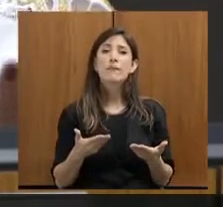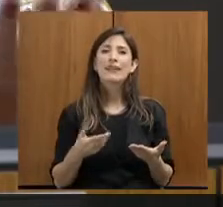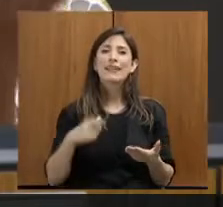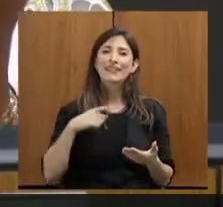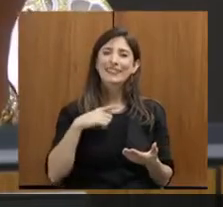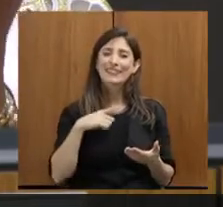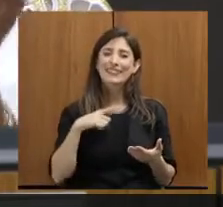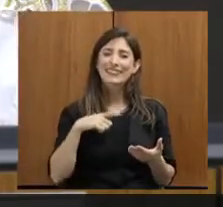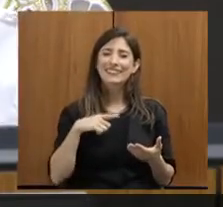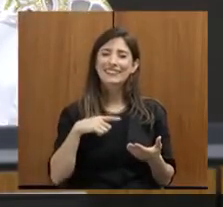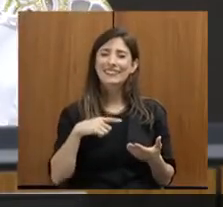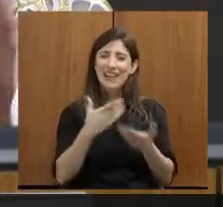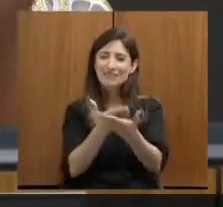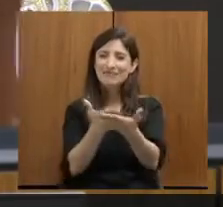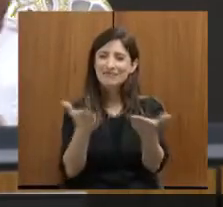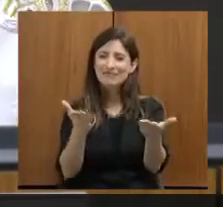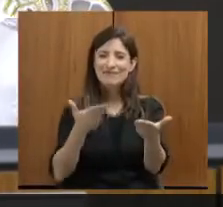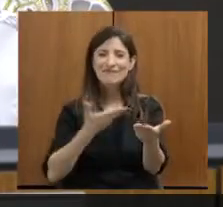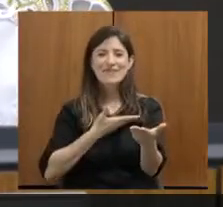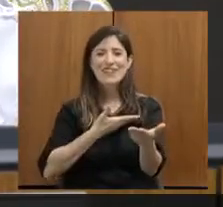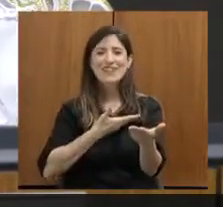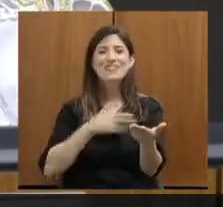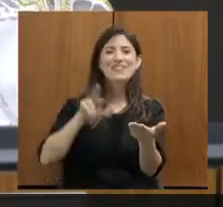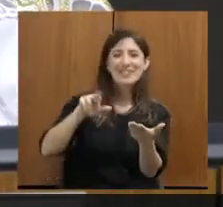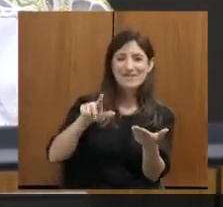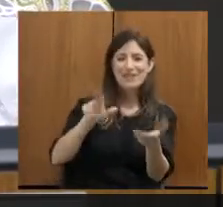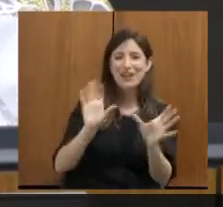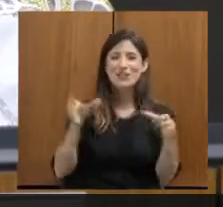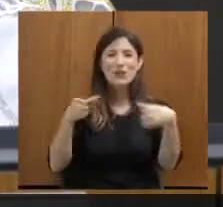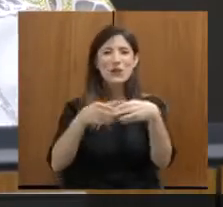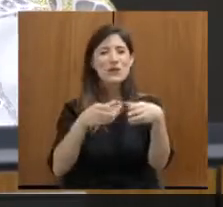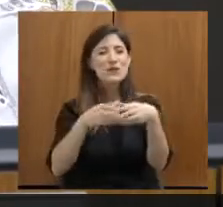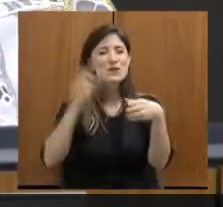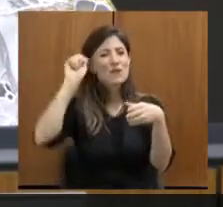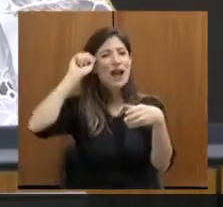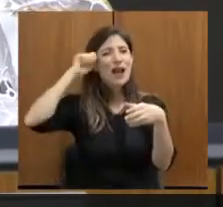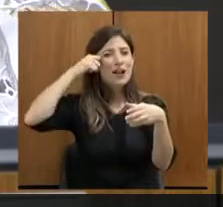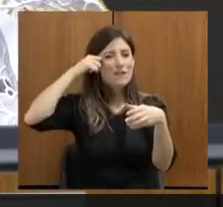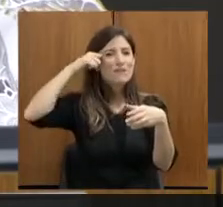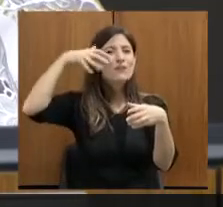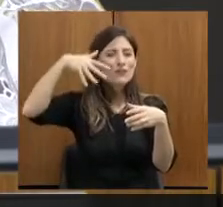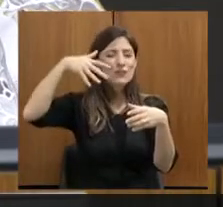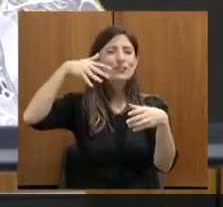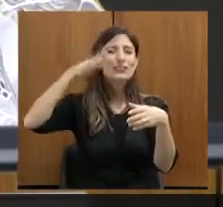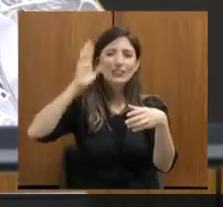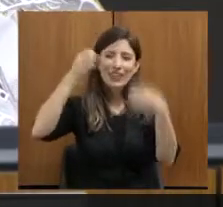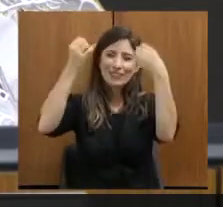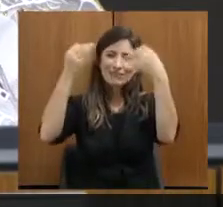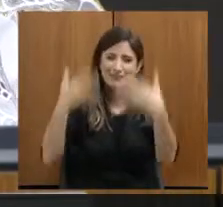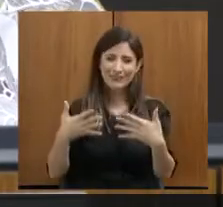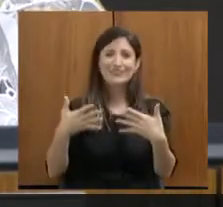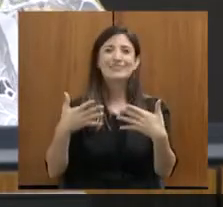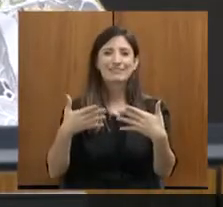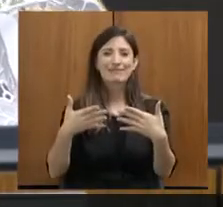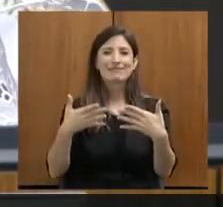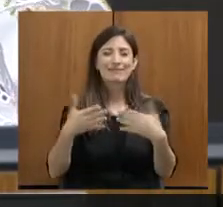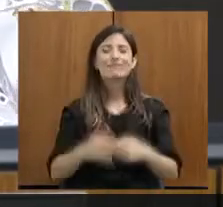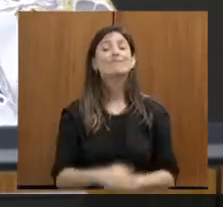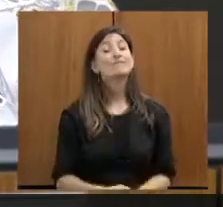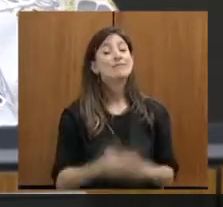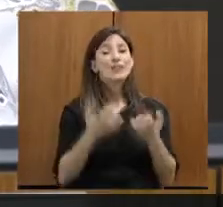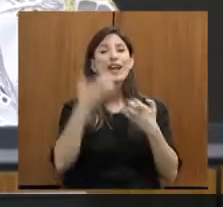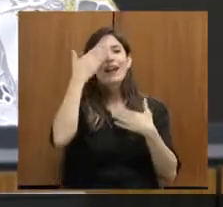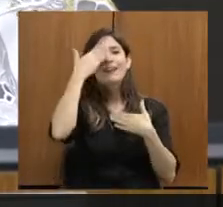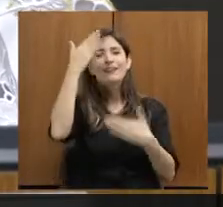ali ó meus irmãos o grupo afro falou tudo e é e agradecer